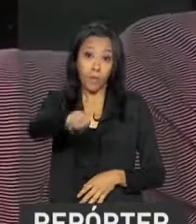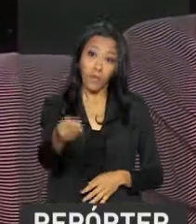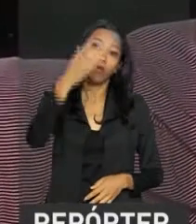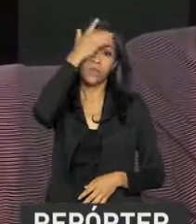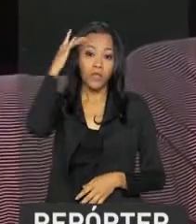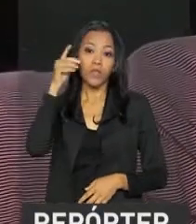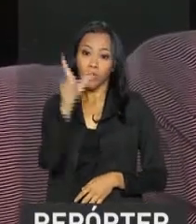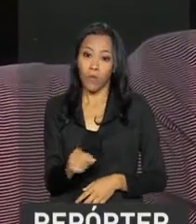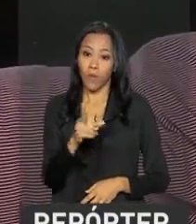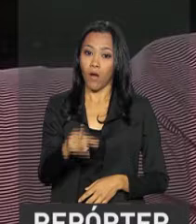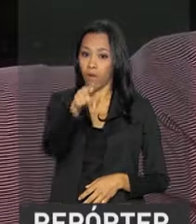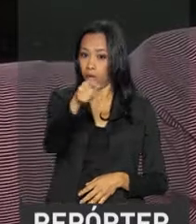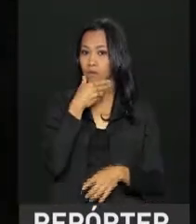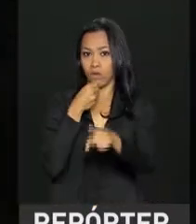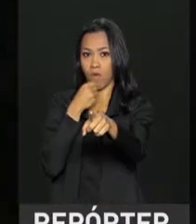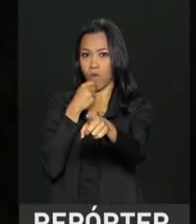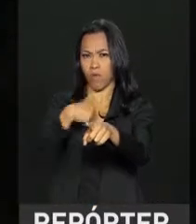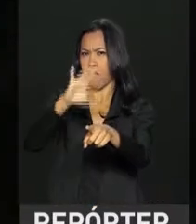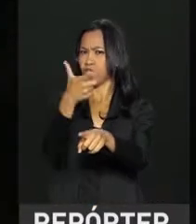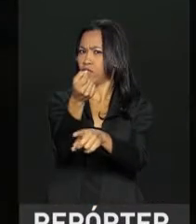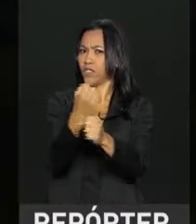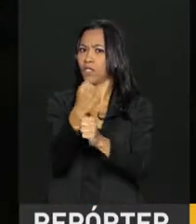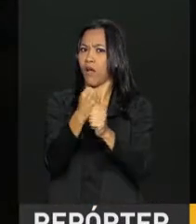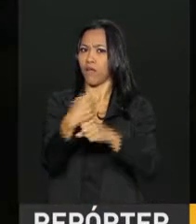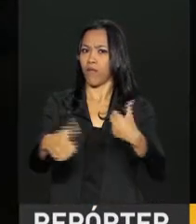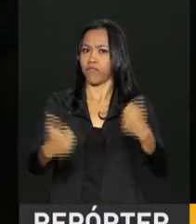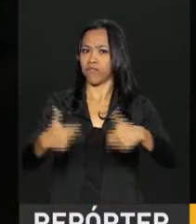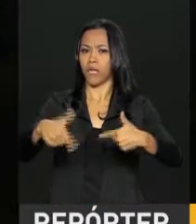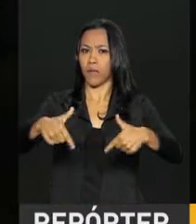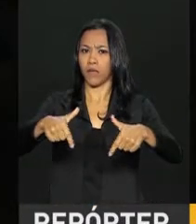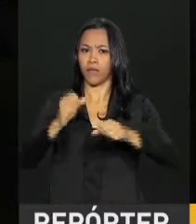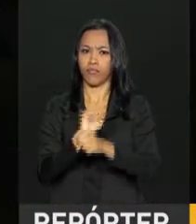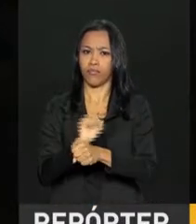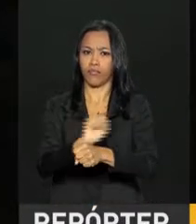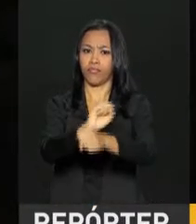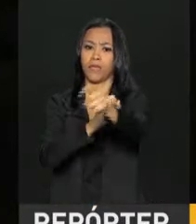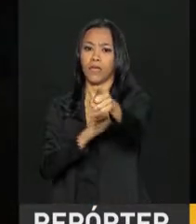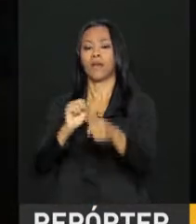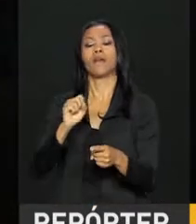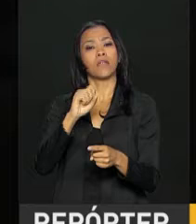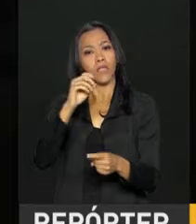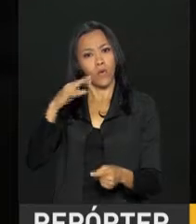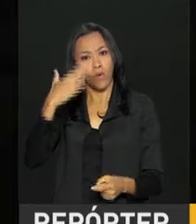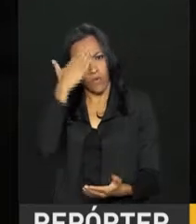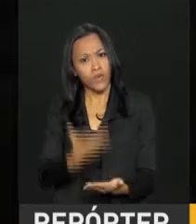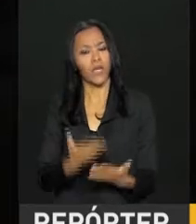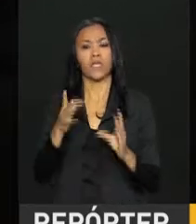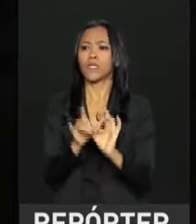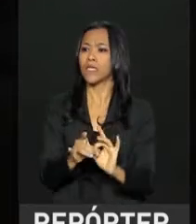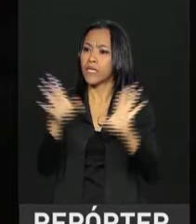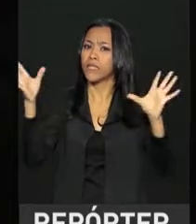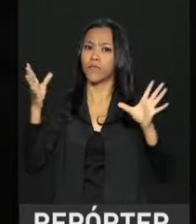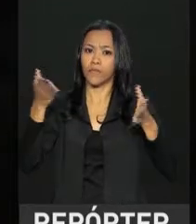que é motorista há mais de 20 anos. Vai nos trazer mais segurança no trânsito, confiança, liberdade no trânsito, né?